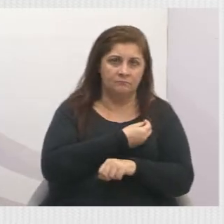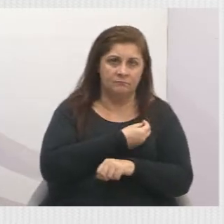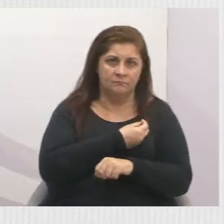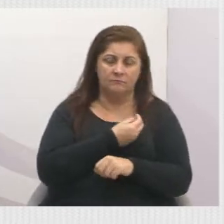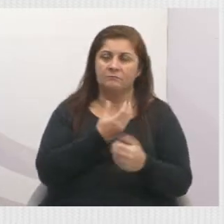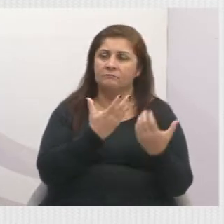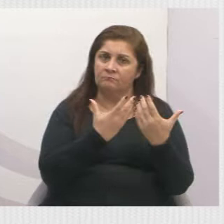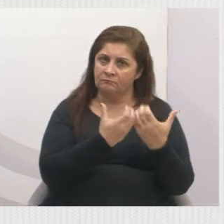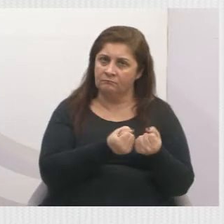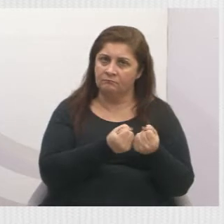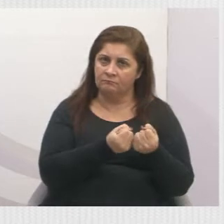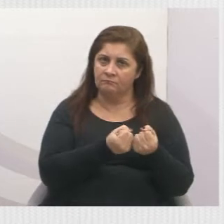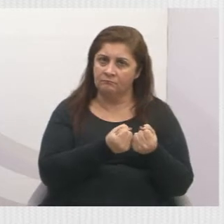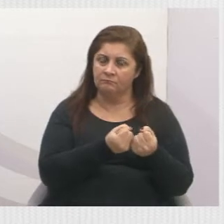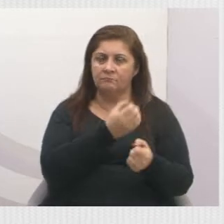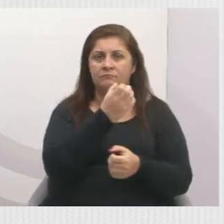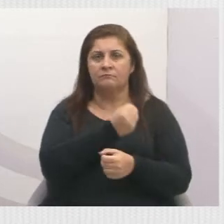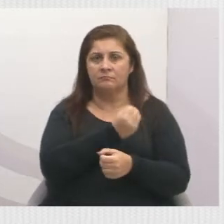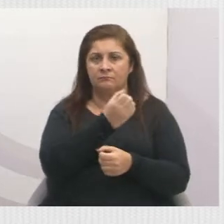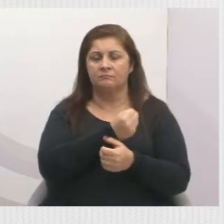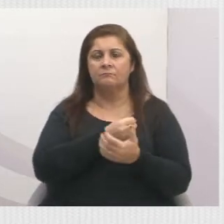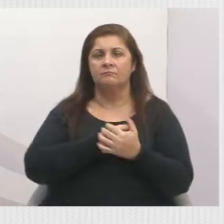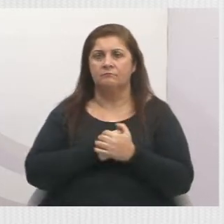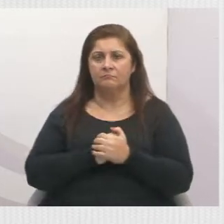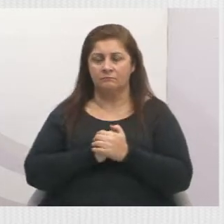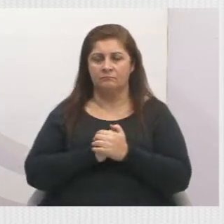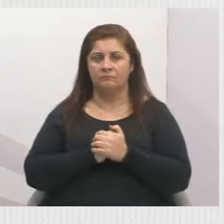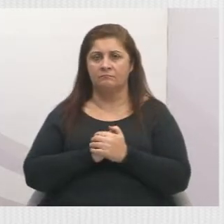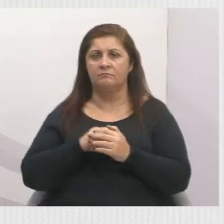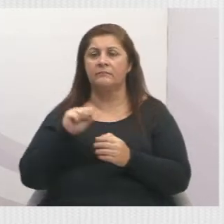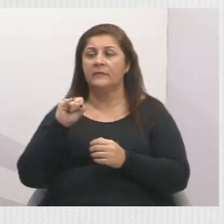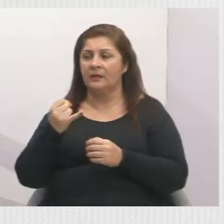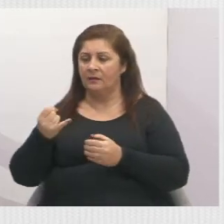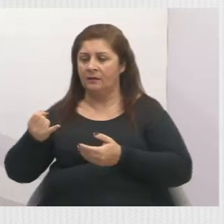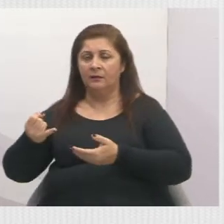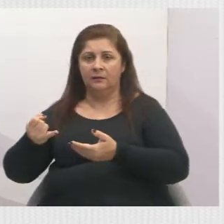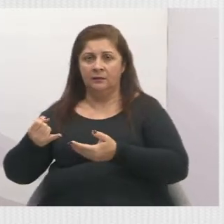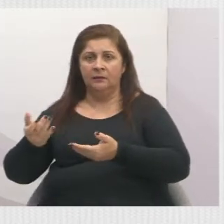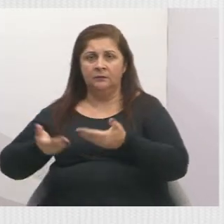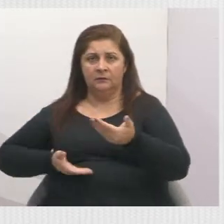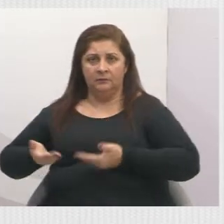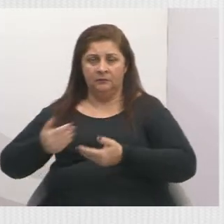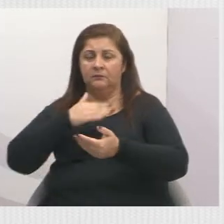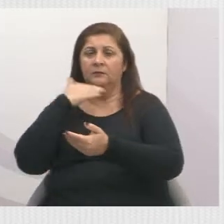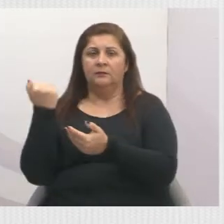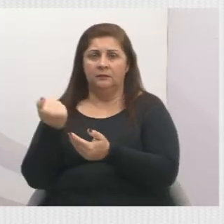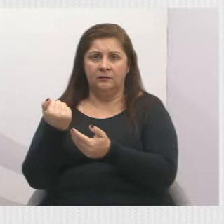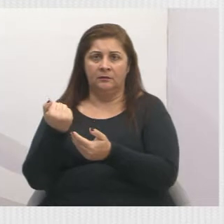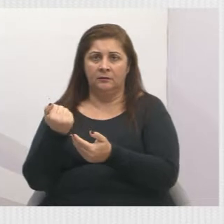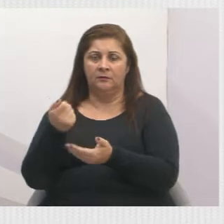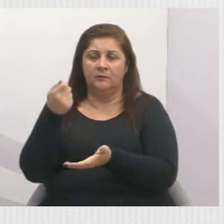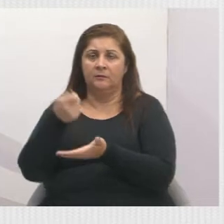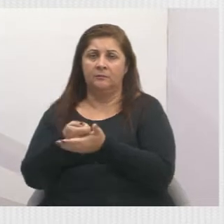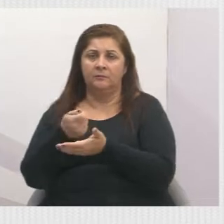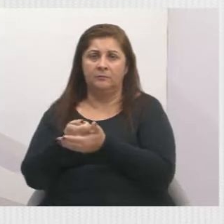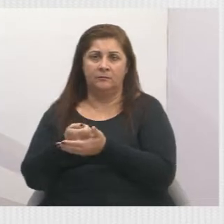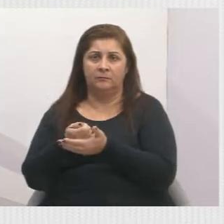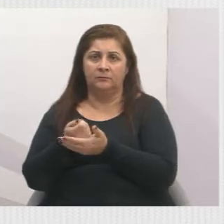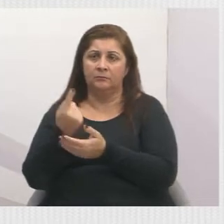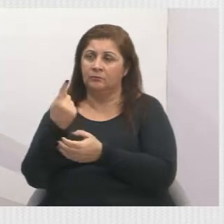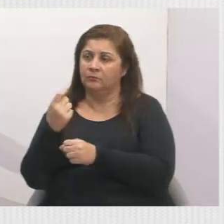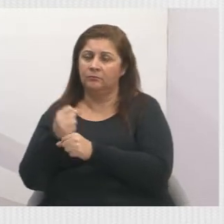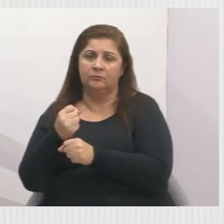terá, se o servidor ou servidora falecido tiver menos de 12 meses de